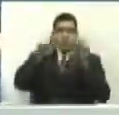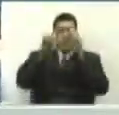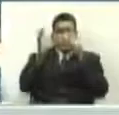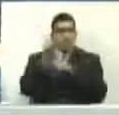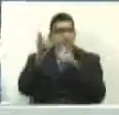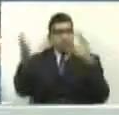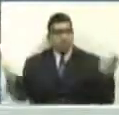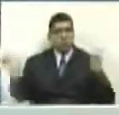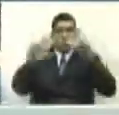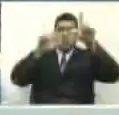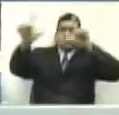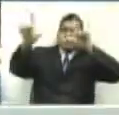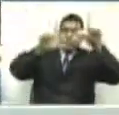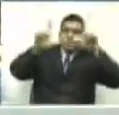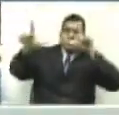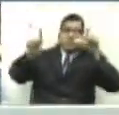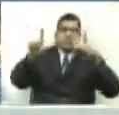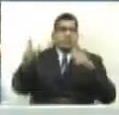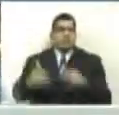em televisão,